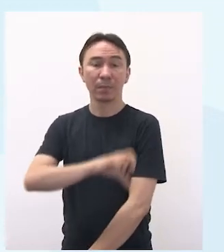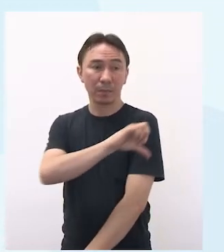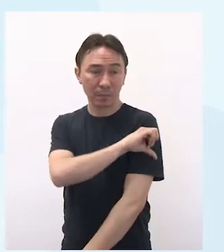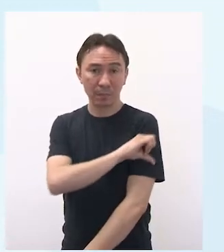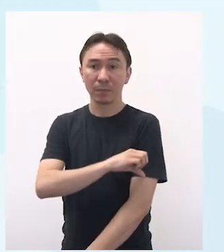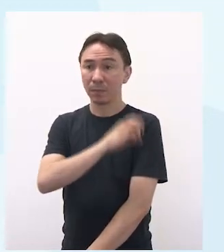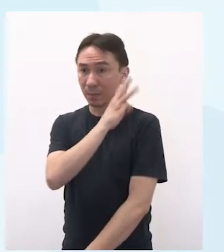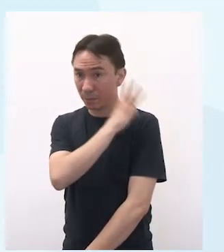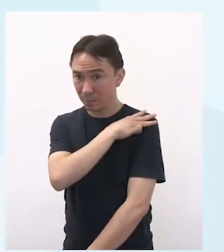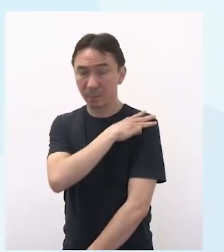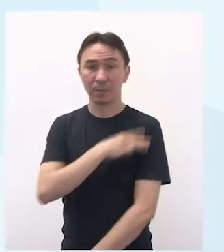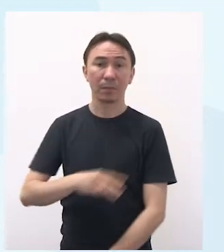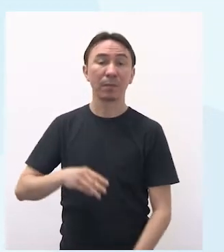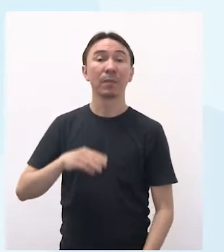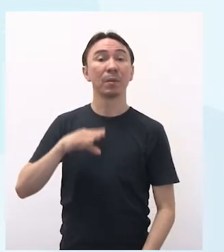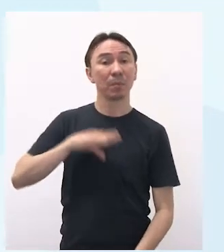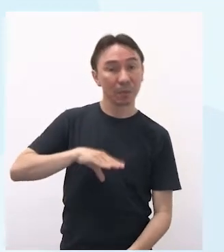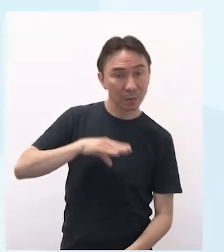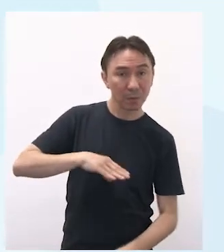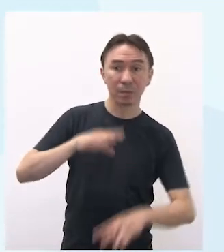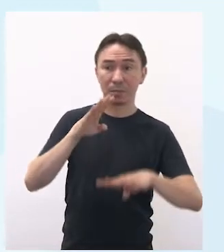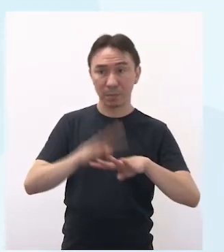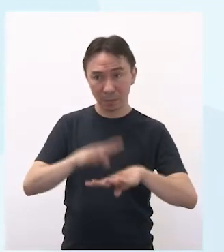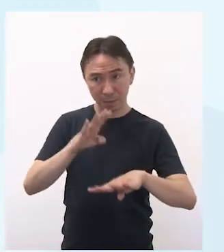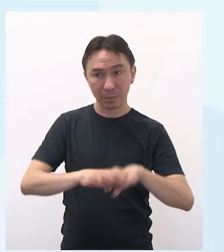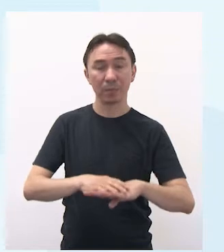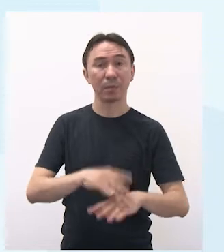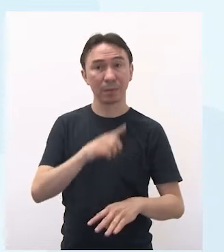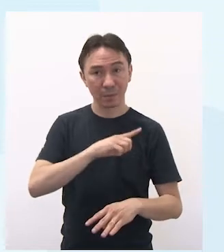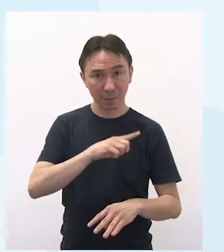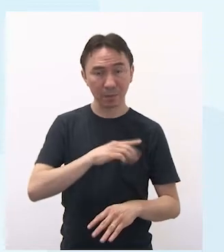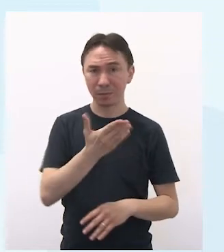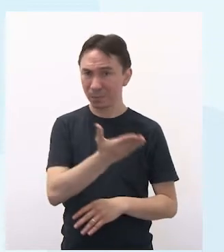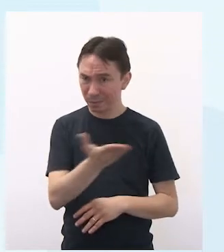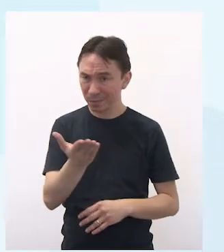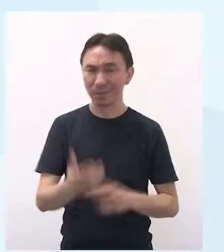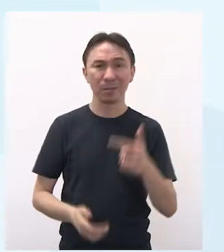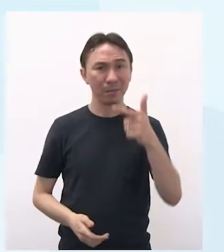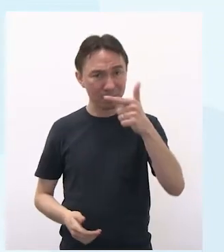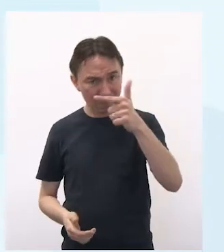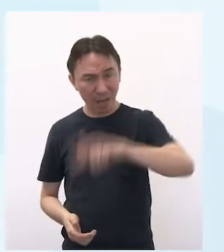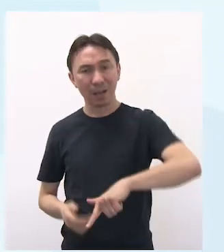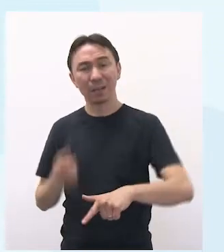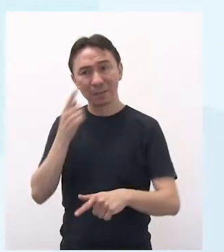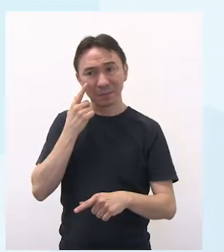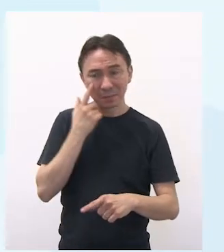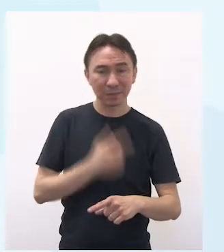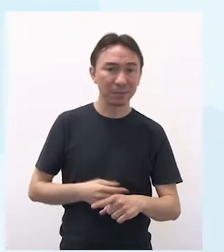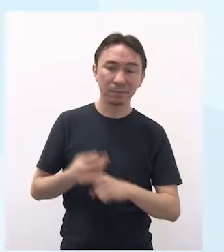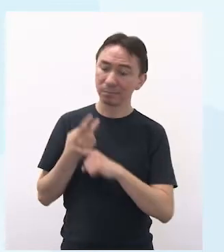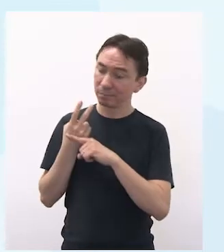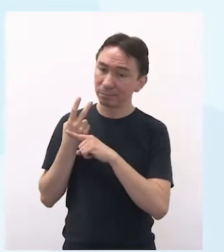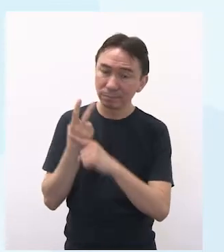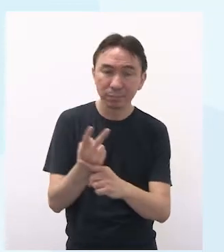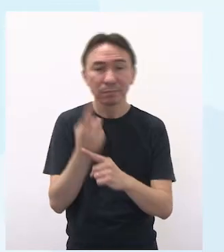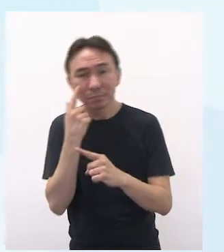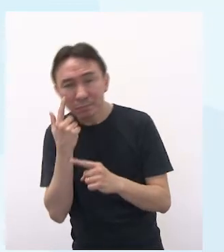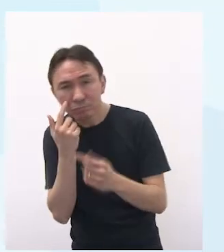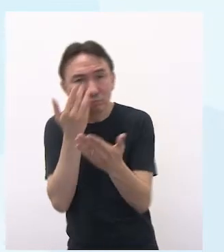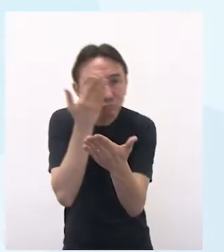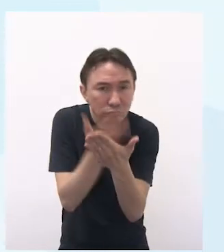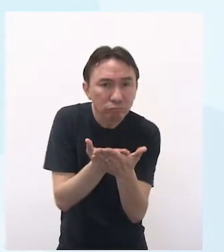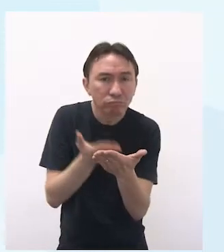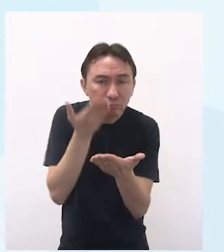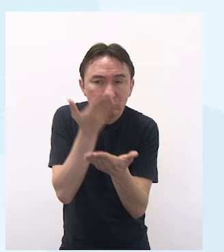matemática, também outro material para que vocês possam retomar e estudar. E tem mais